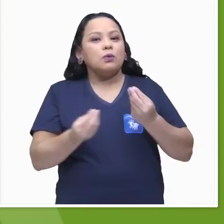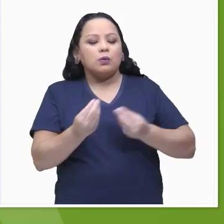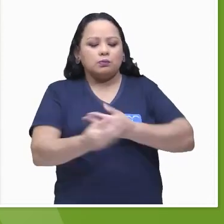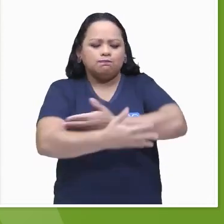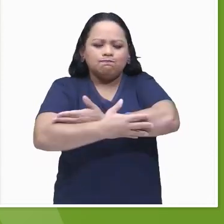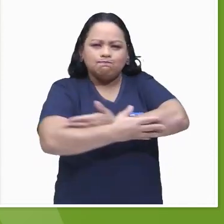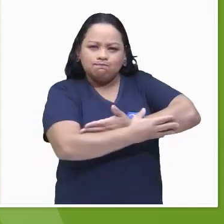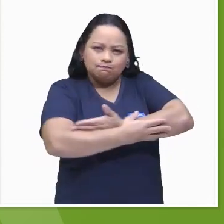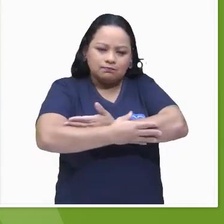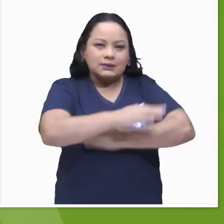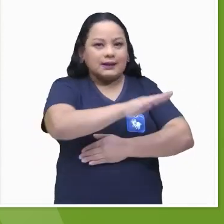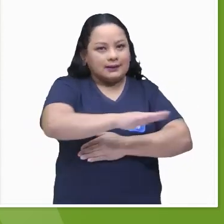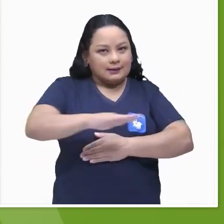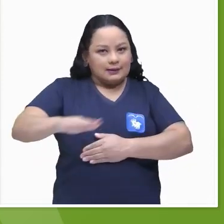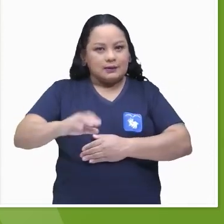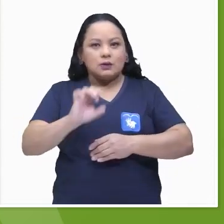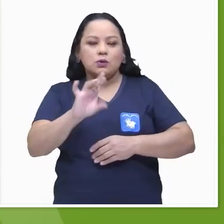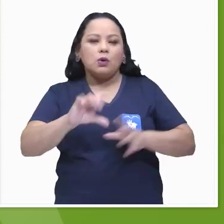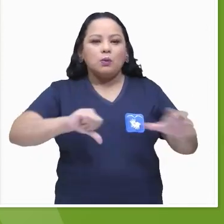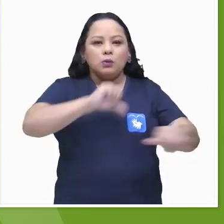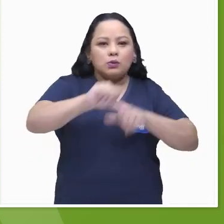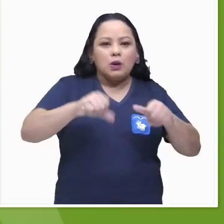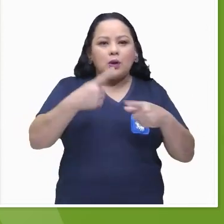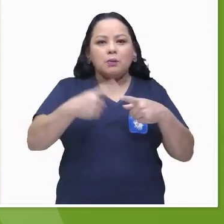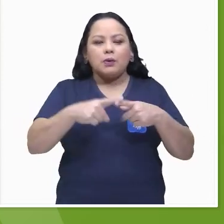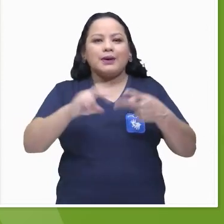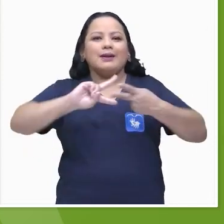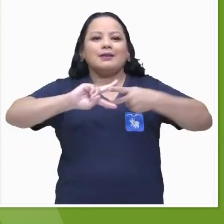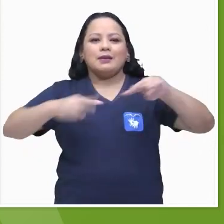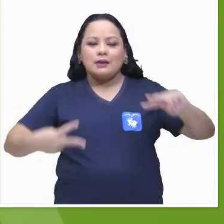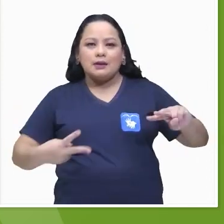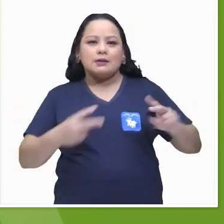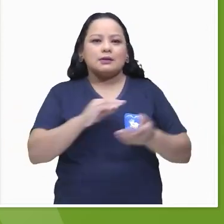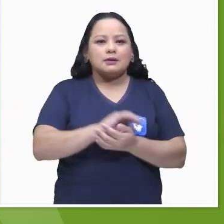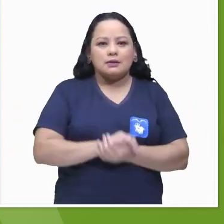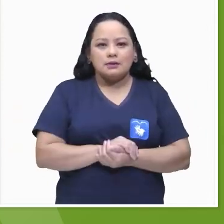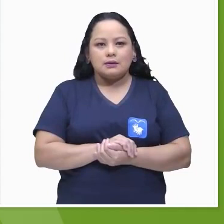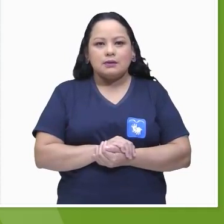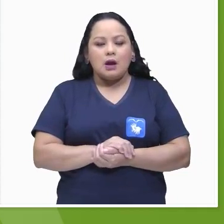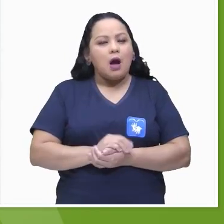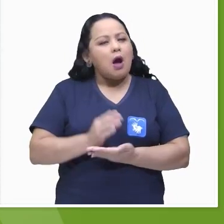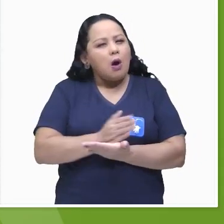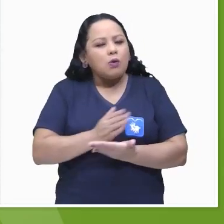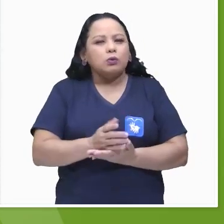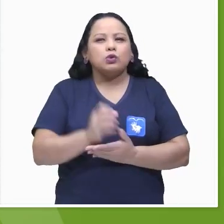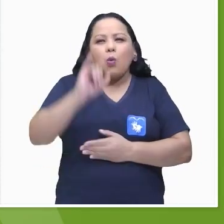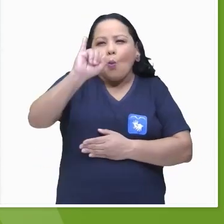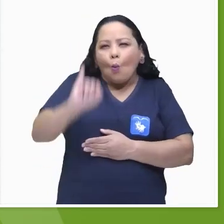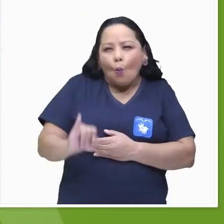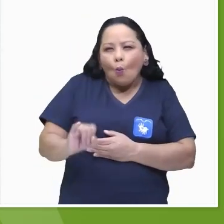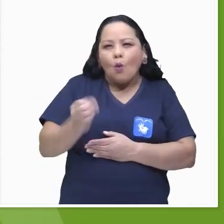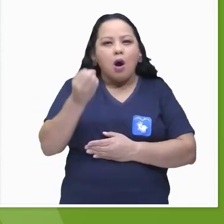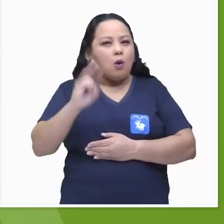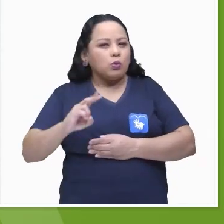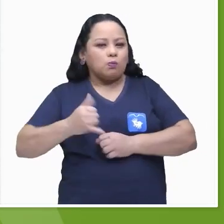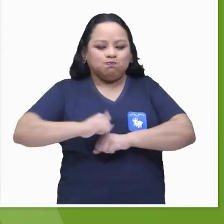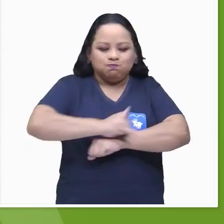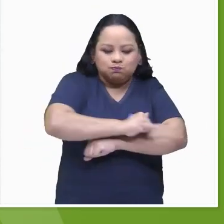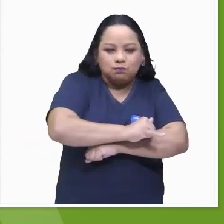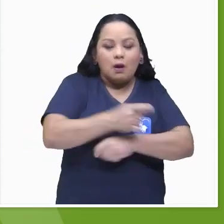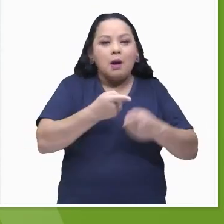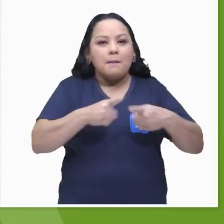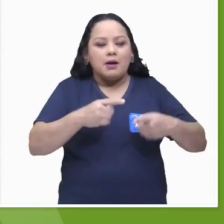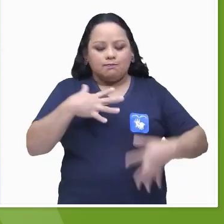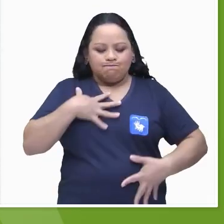né? Só muda mesmo por uma questão de genética, né? Alguns são mais magrinhos, outros são mais gordinhos. Então, mas o corpo de